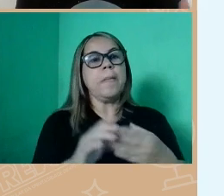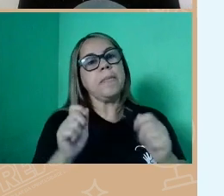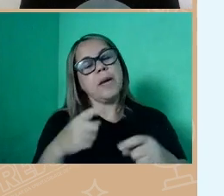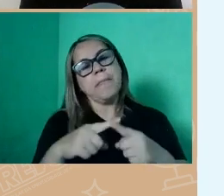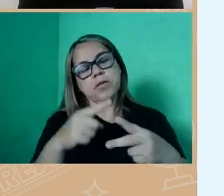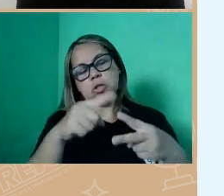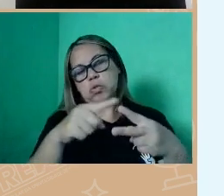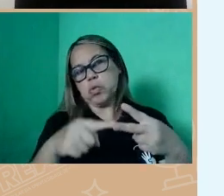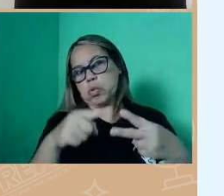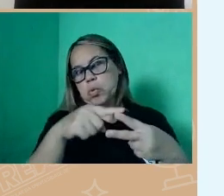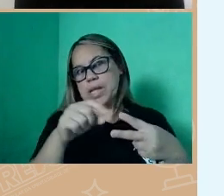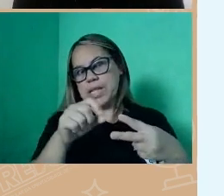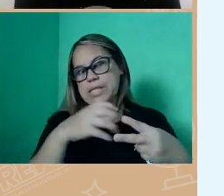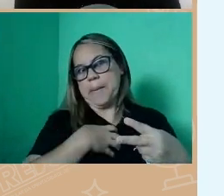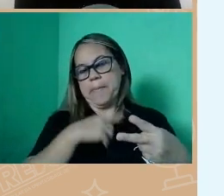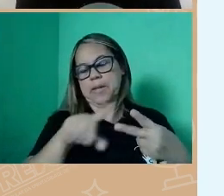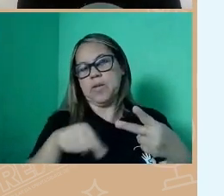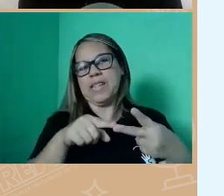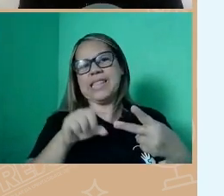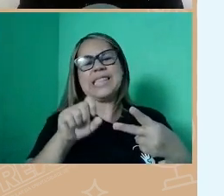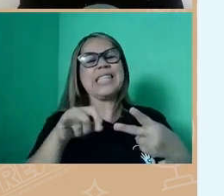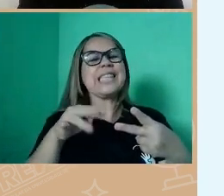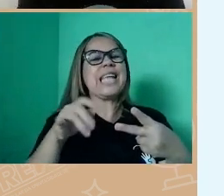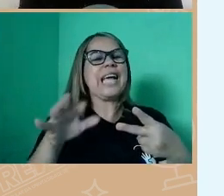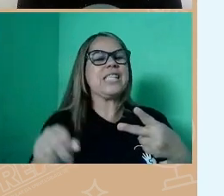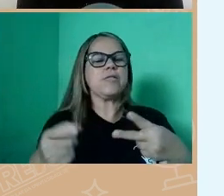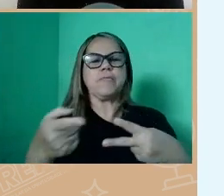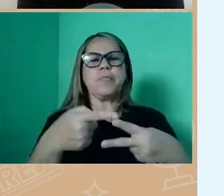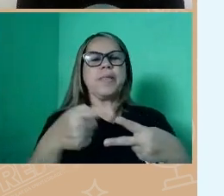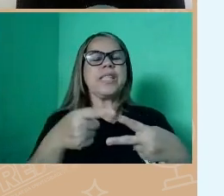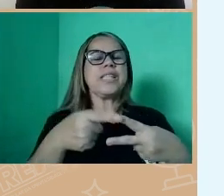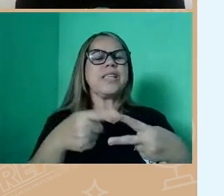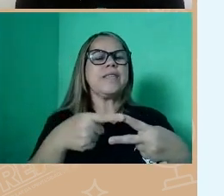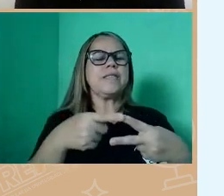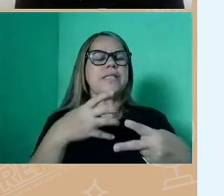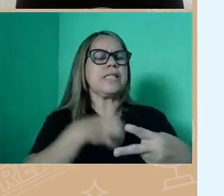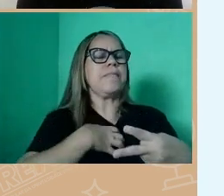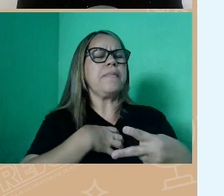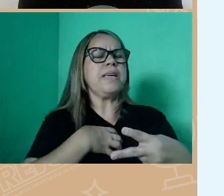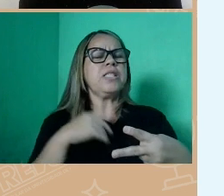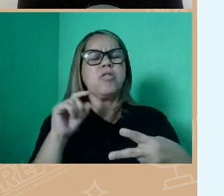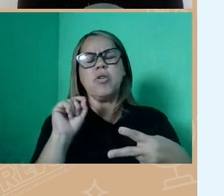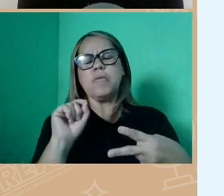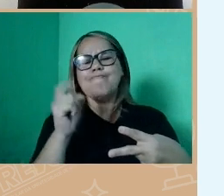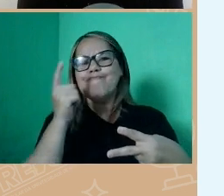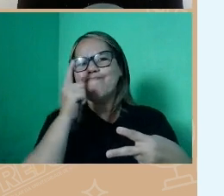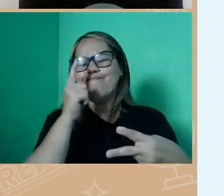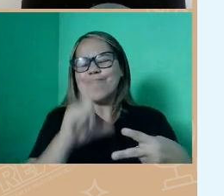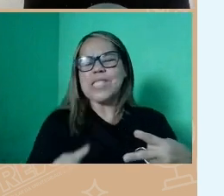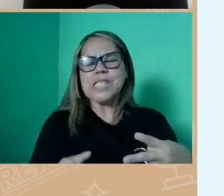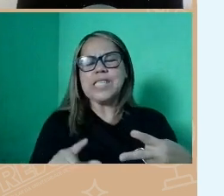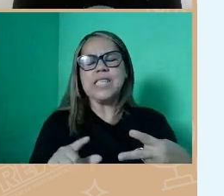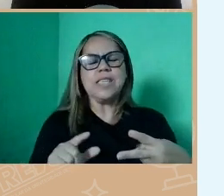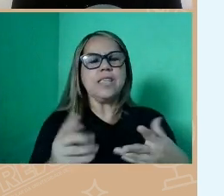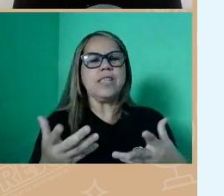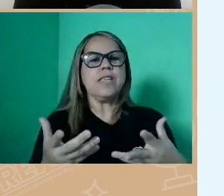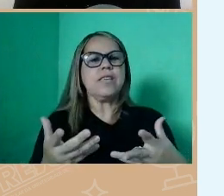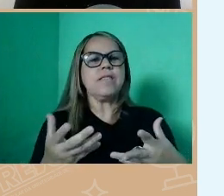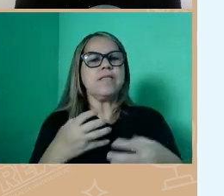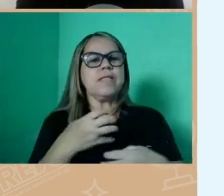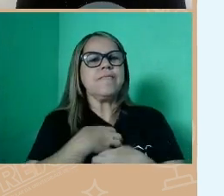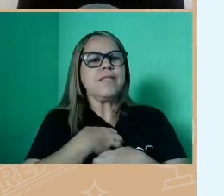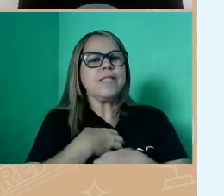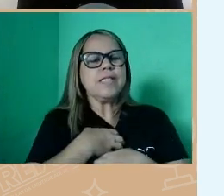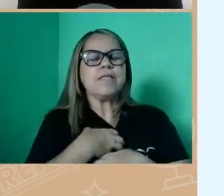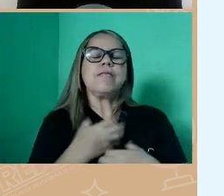semântico ou sintático. O paralelismo semântico, ele garante que semântica tem a ver com